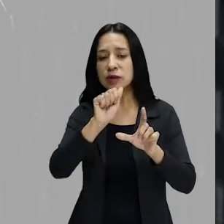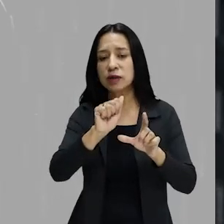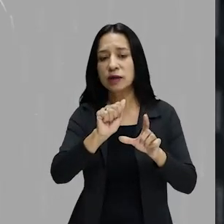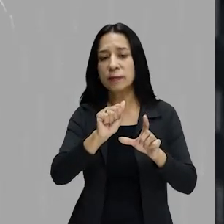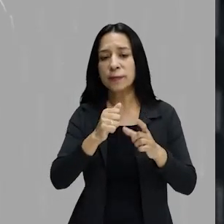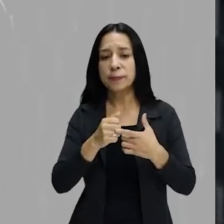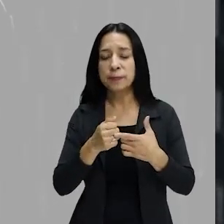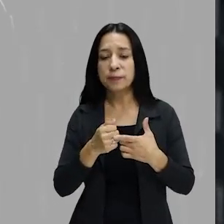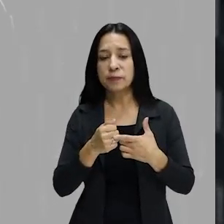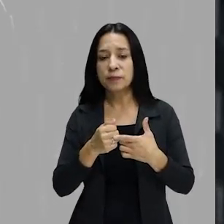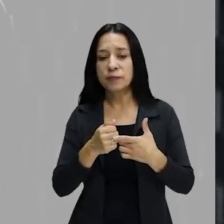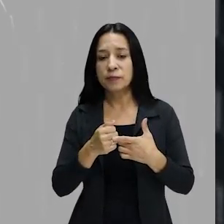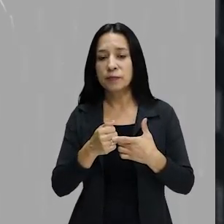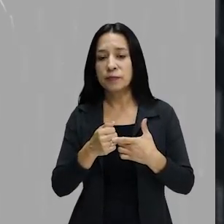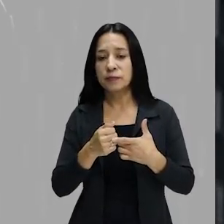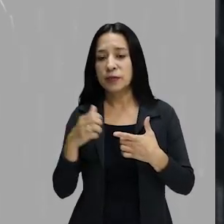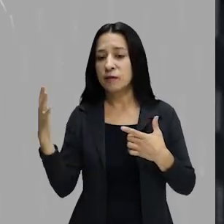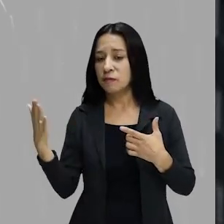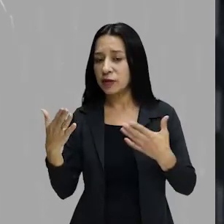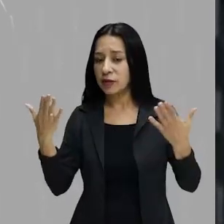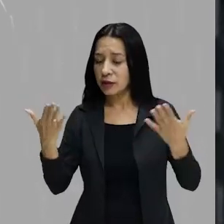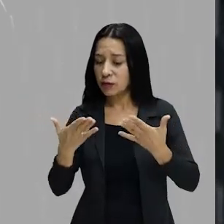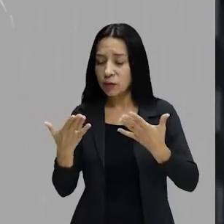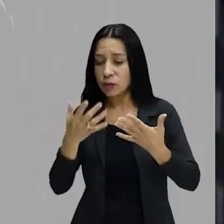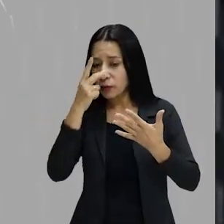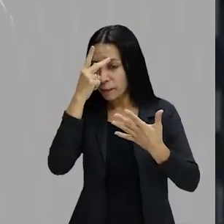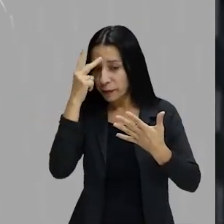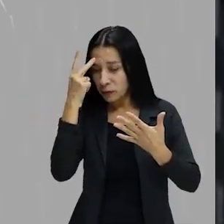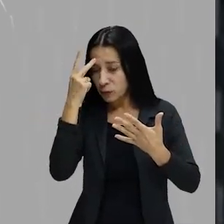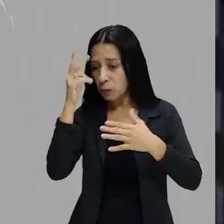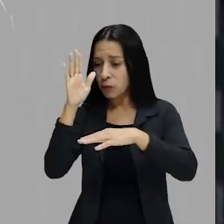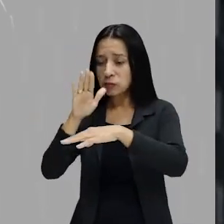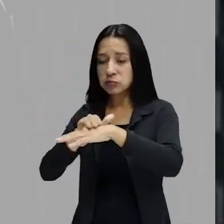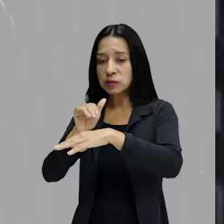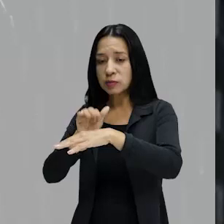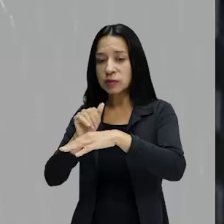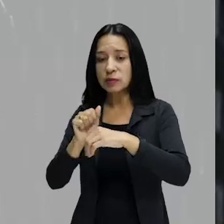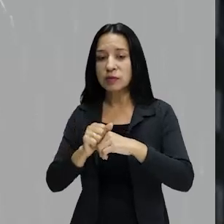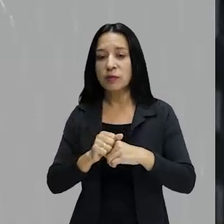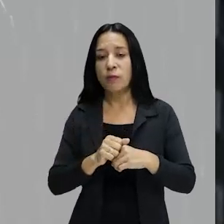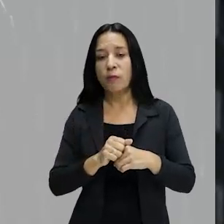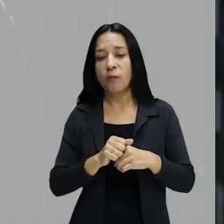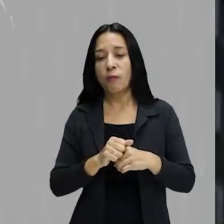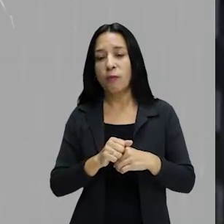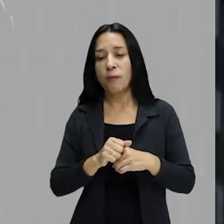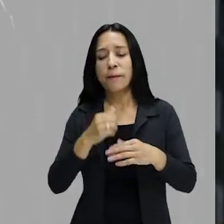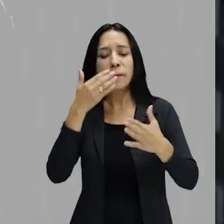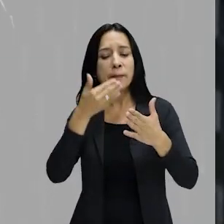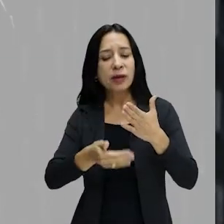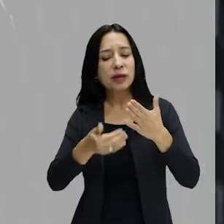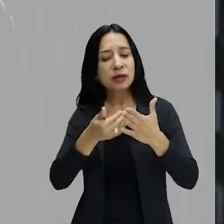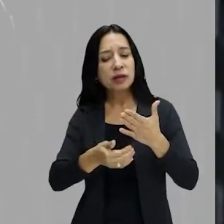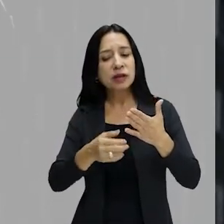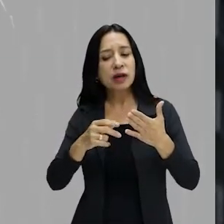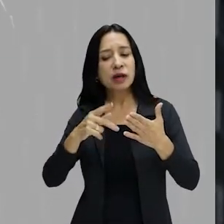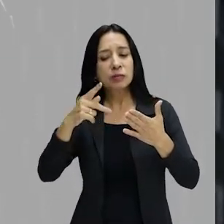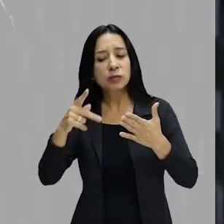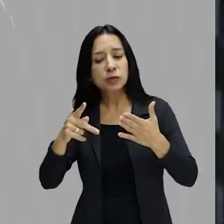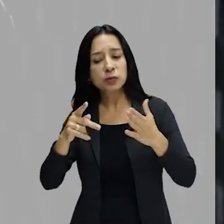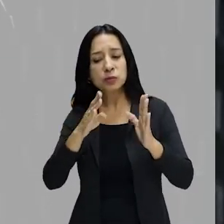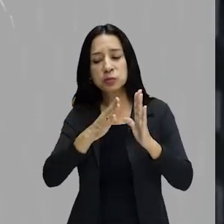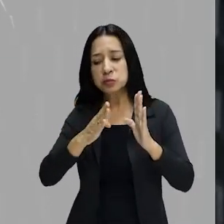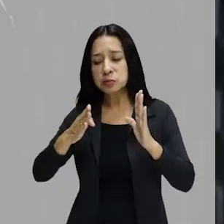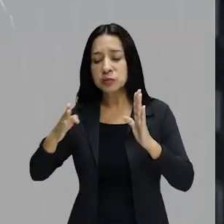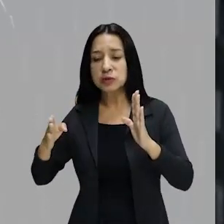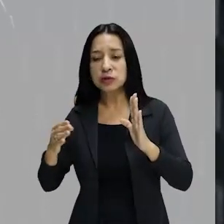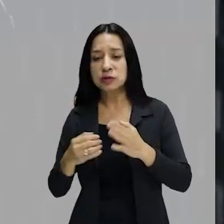A pessoa com quem você fala. Tá, tudo ok. Perderá a sua vez. Quem? Você.